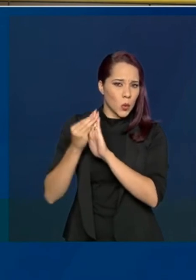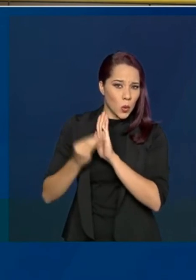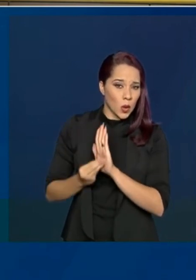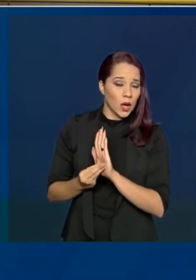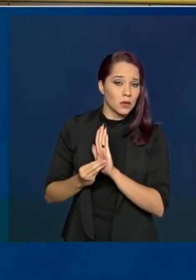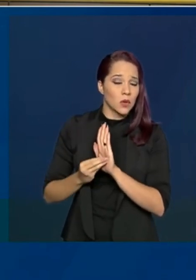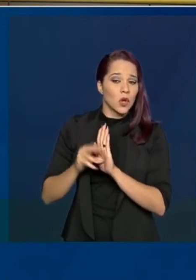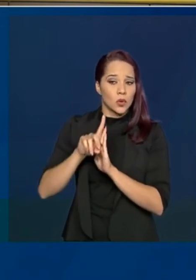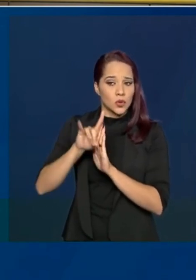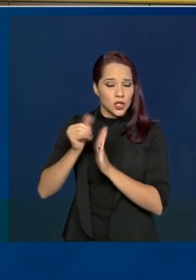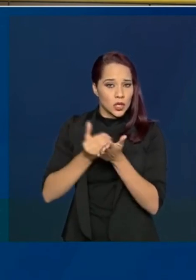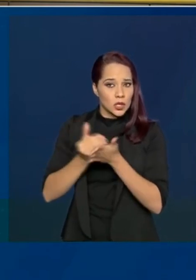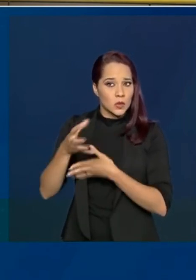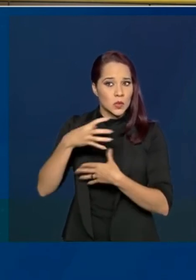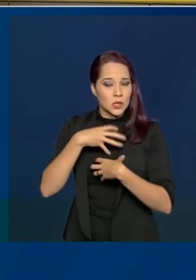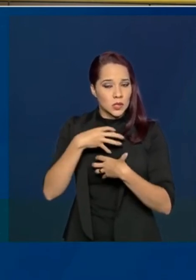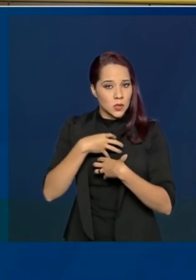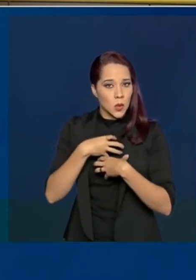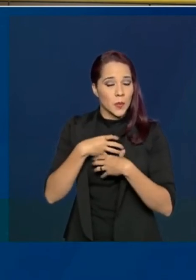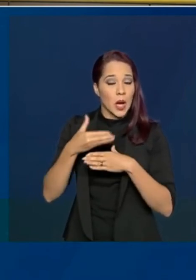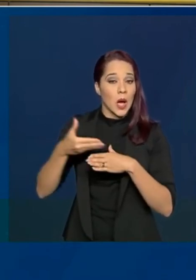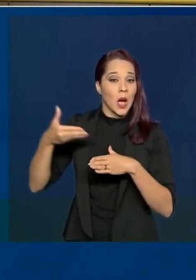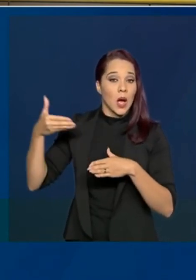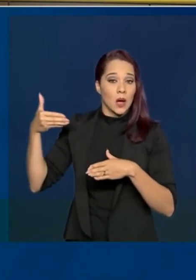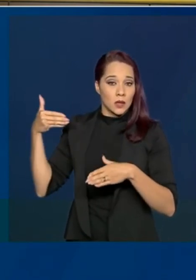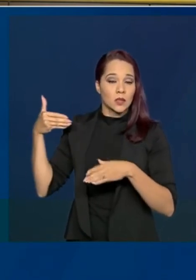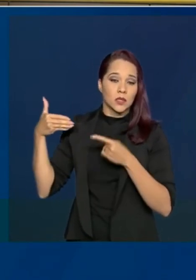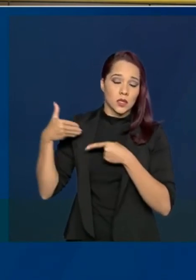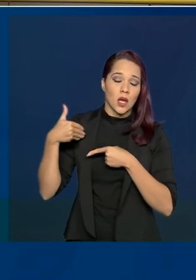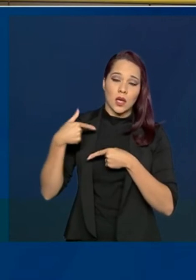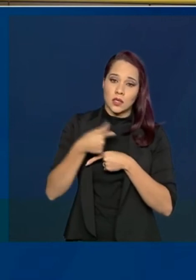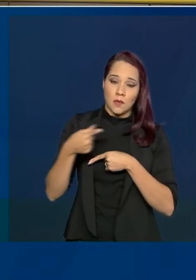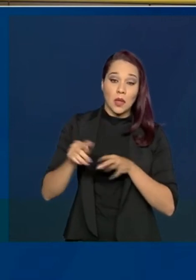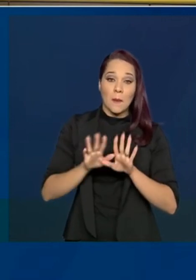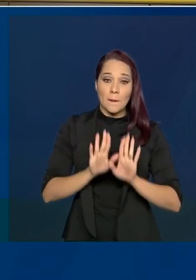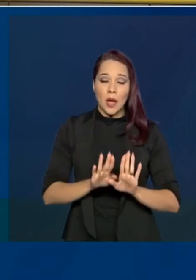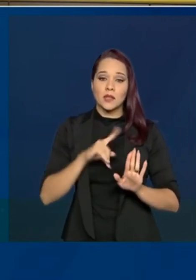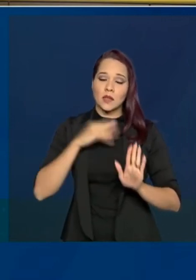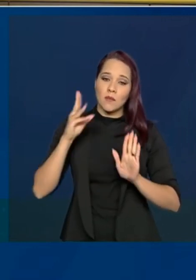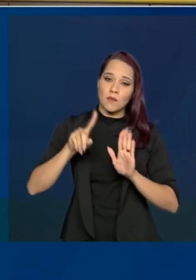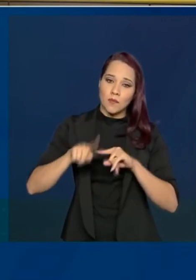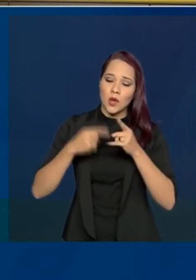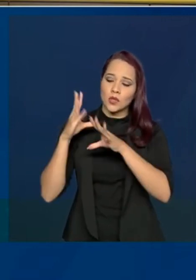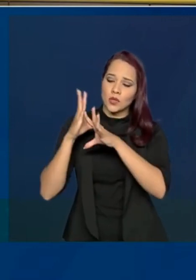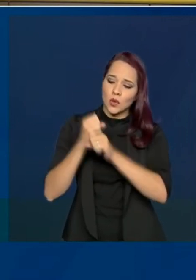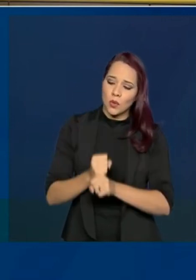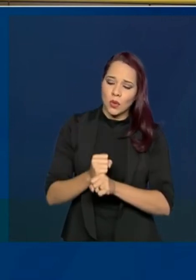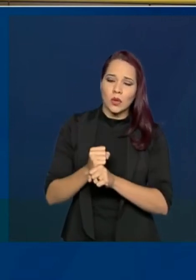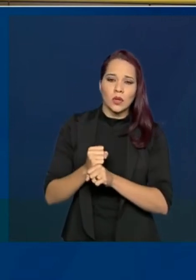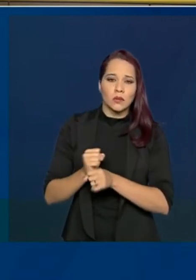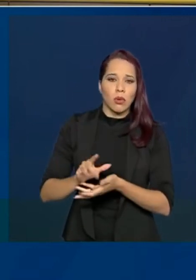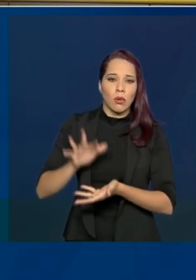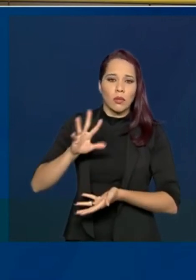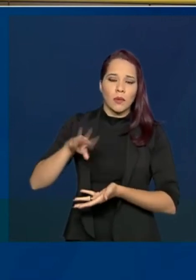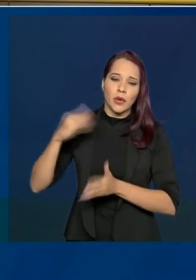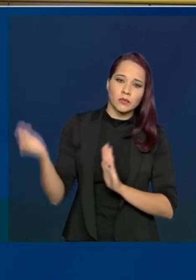com data de início de sintomas anteriores a essa semana, mas que acabaram sendo acumulados e produzindo